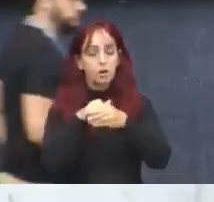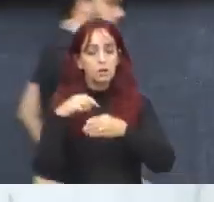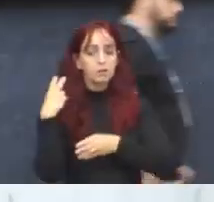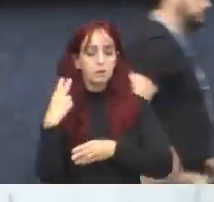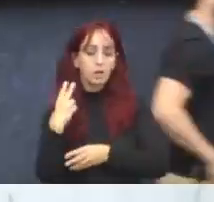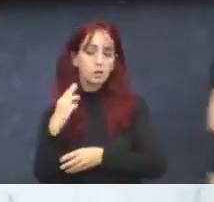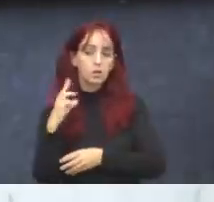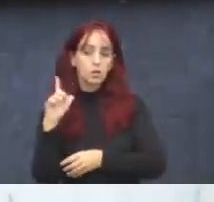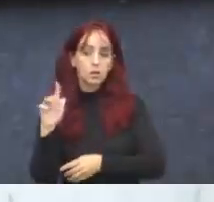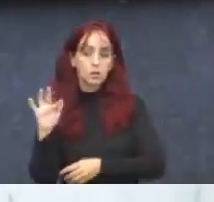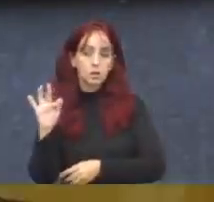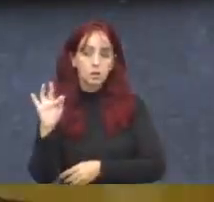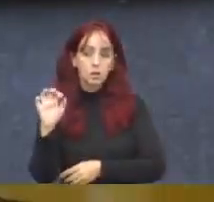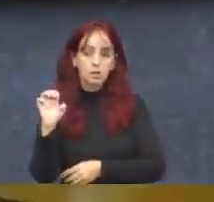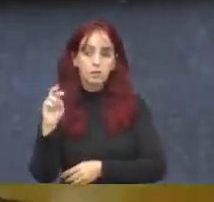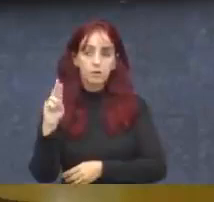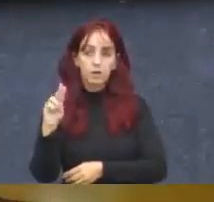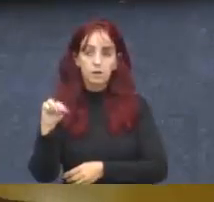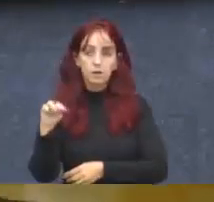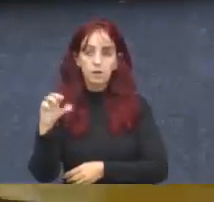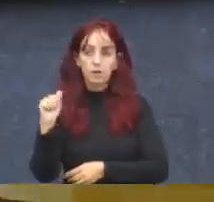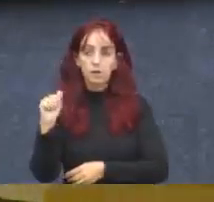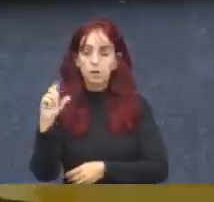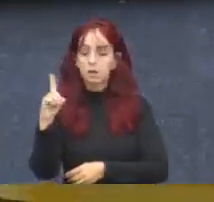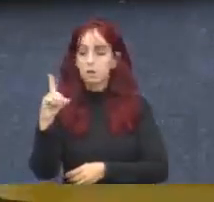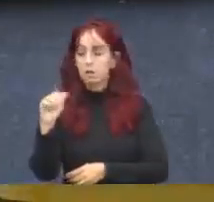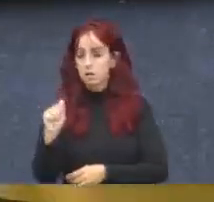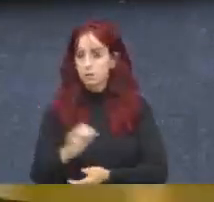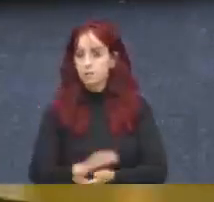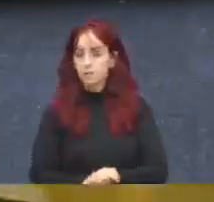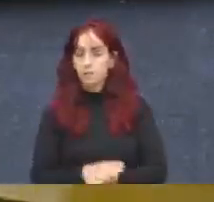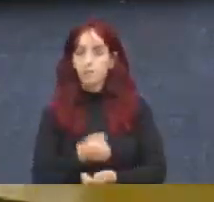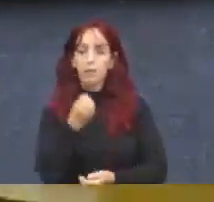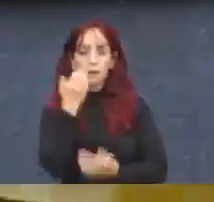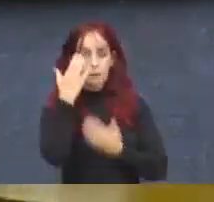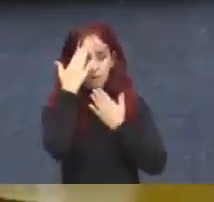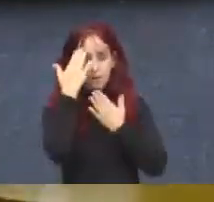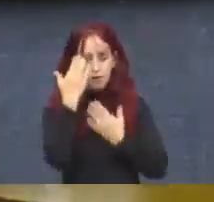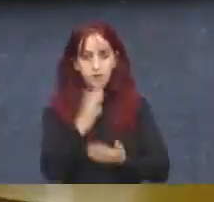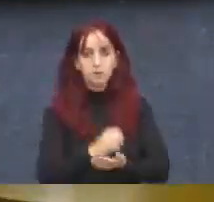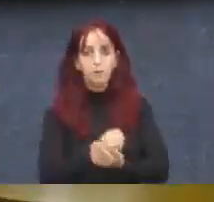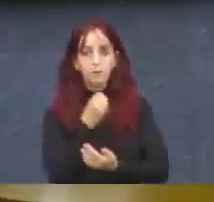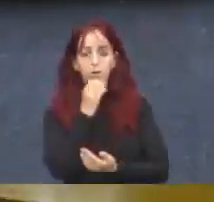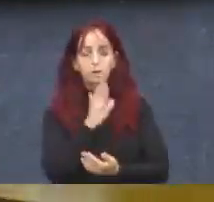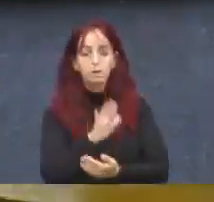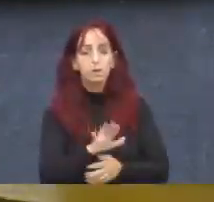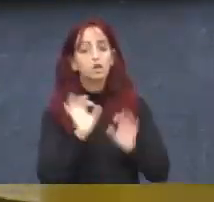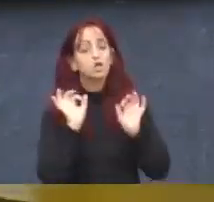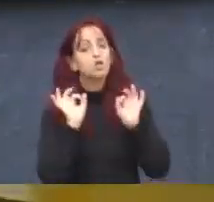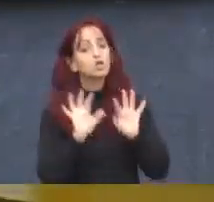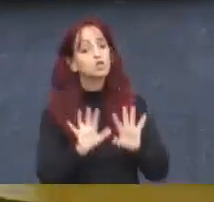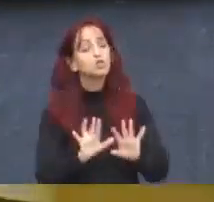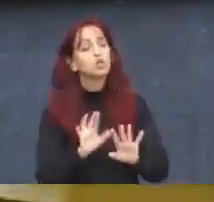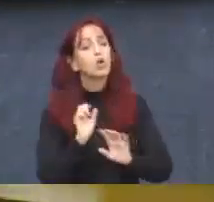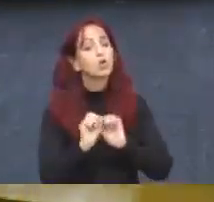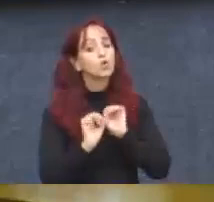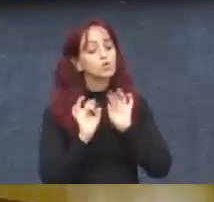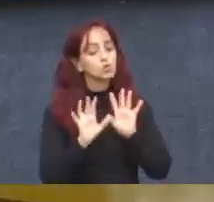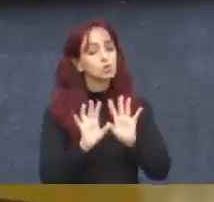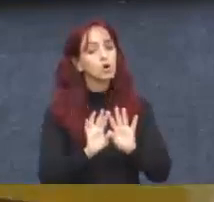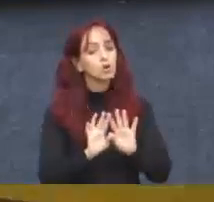Altoé. Obrigada, presidente. Boa tarde a todos. Só justificar o nosso voto